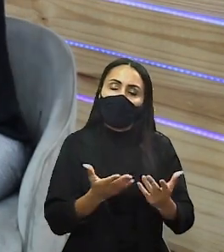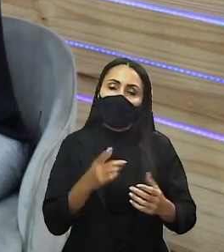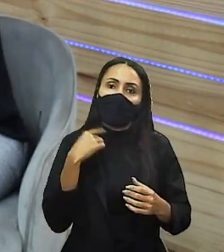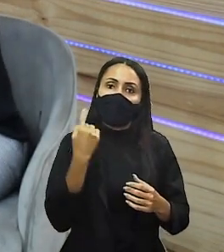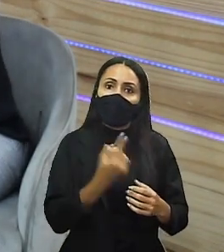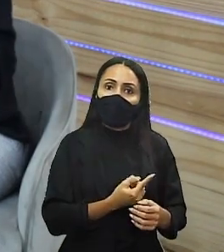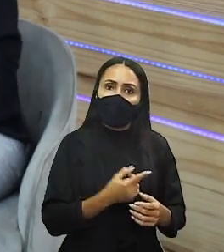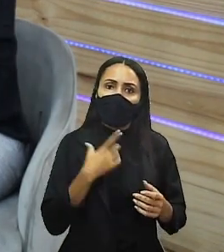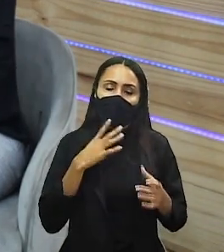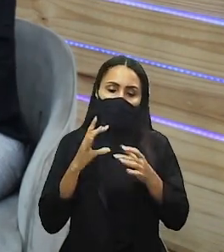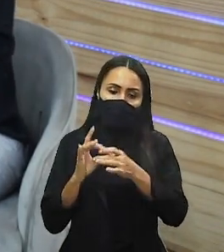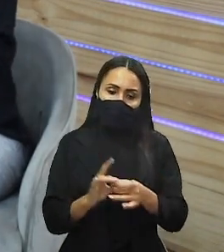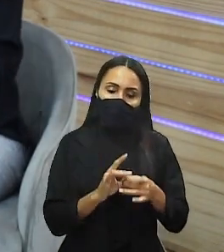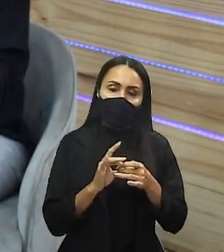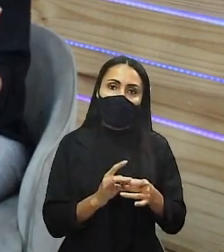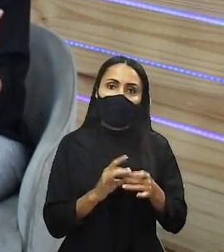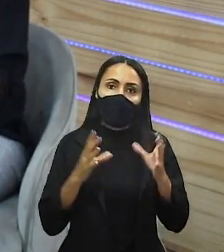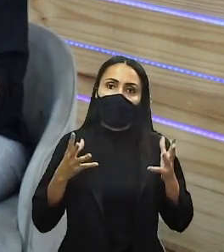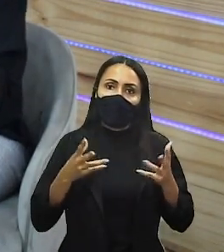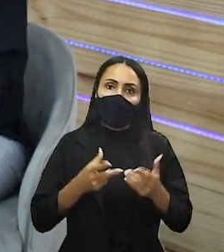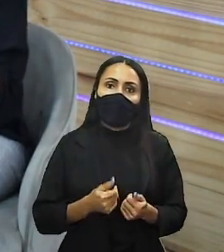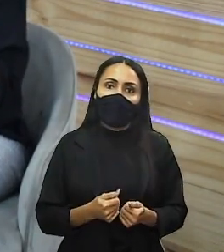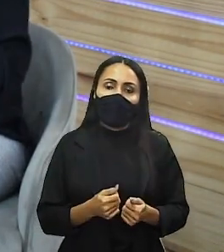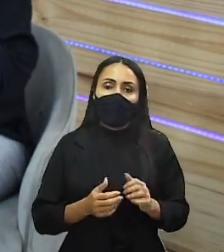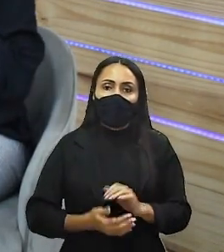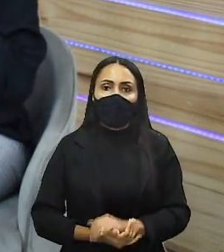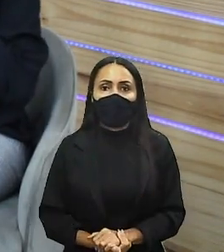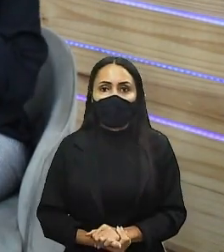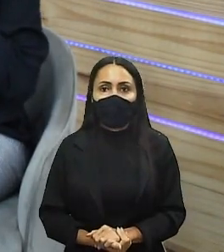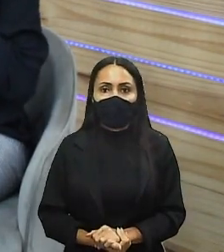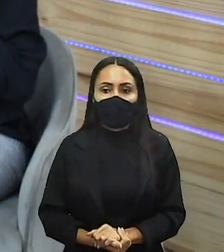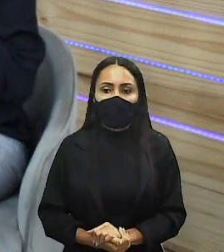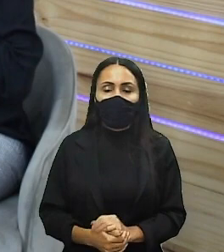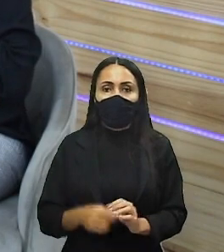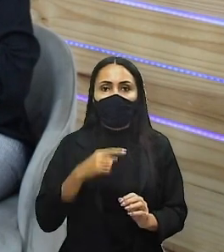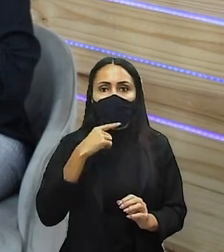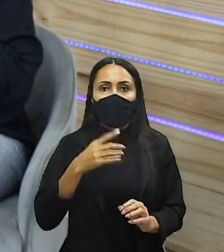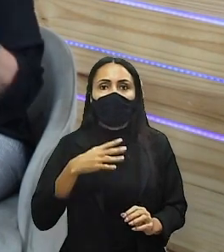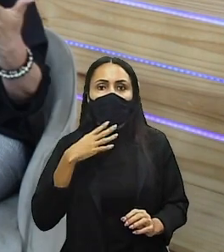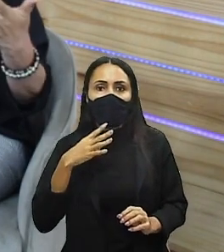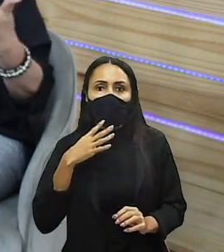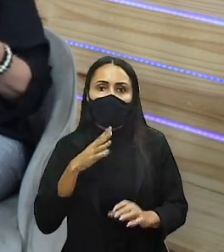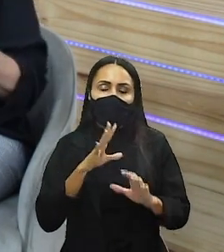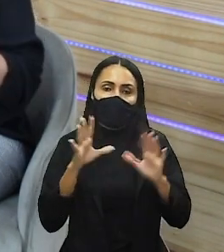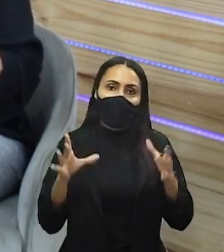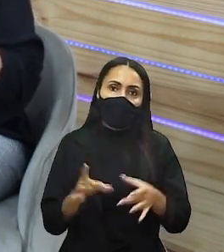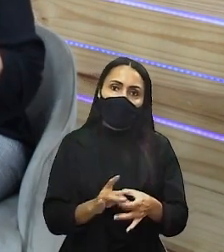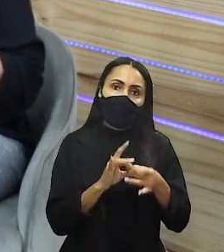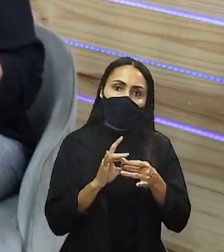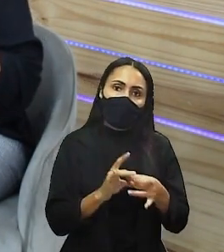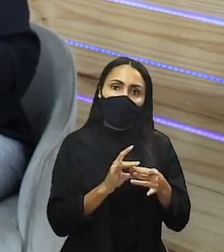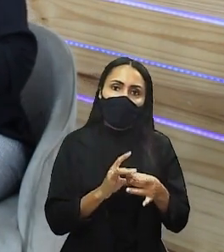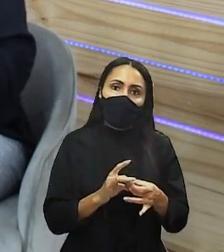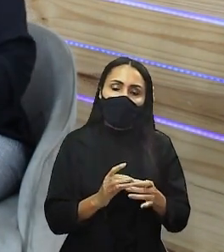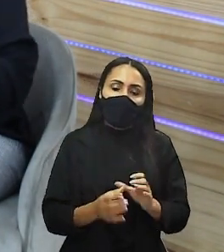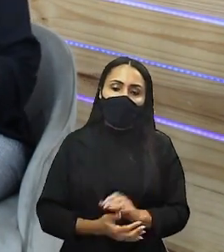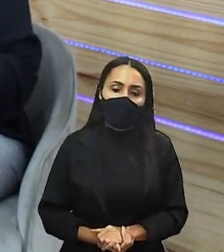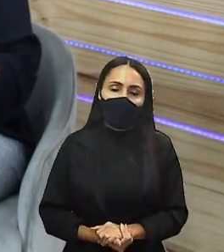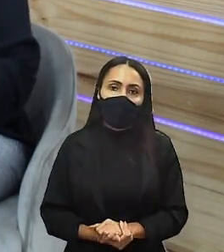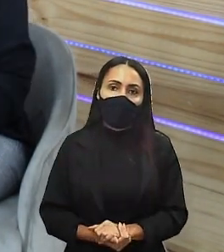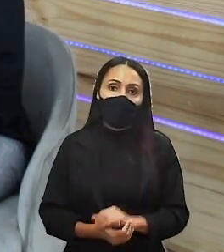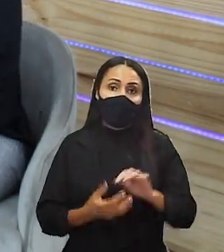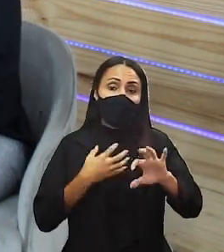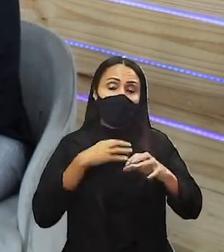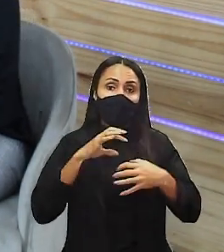gente tem que juntar isso tudo, que só o conhecimento só não vale. Não adianta você ter o conhecimento se você não junta o conhecimento com o seu modo de ser, com sua